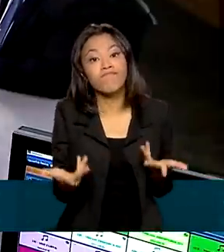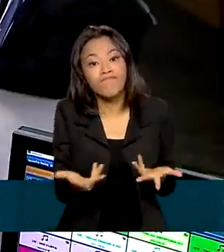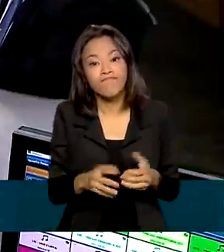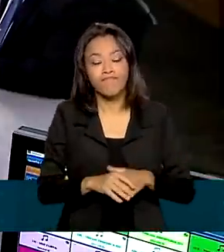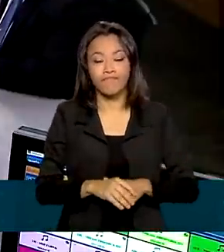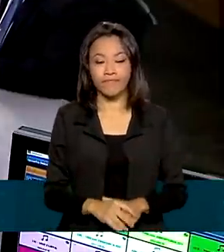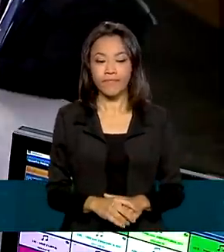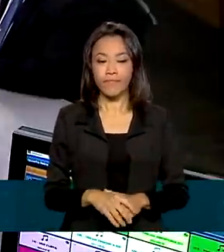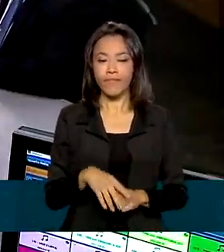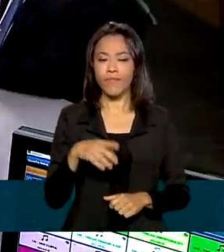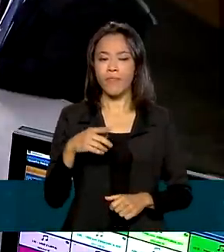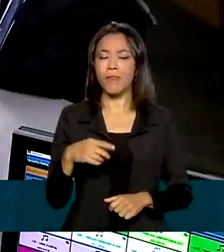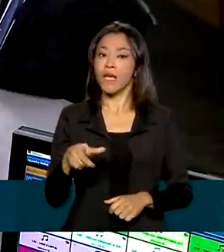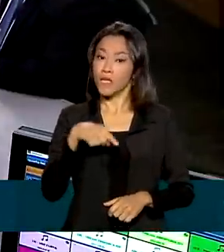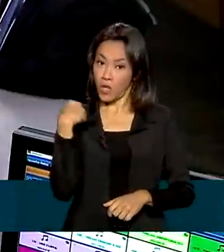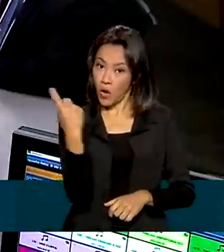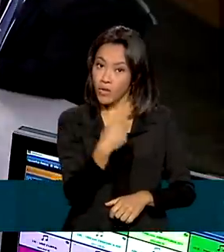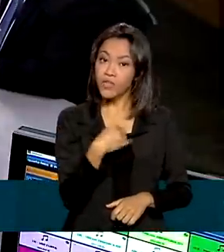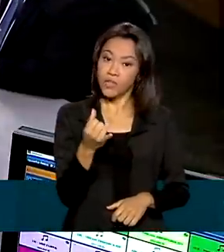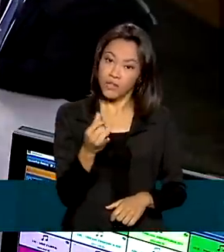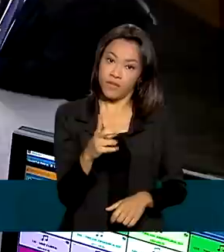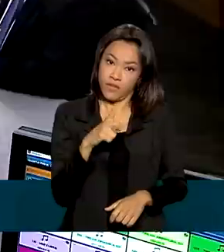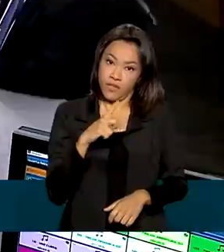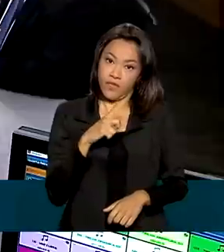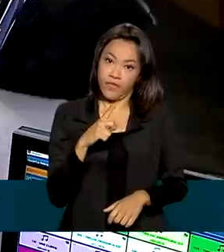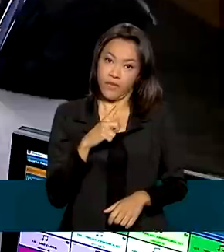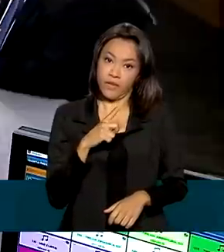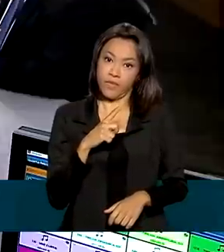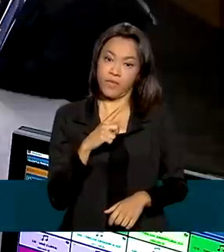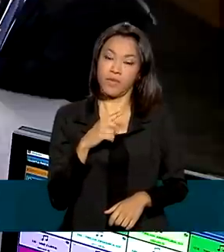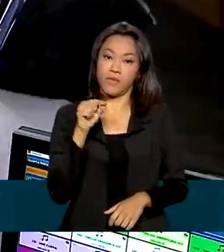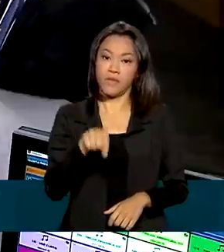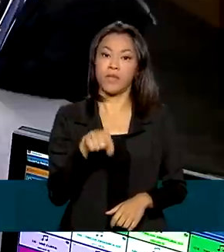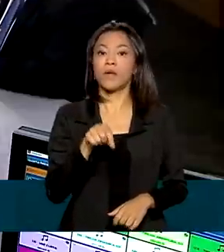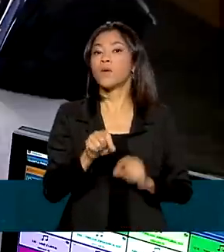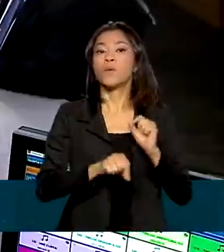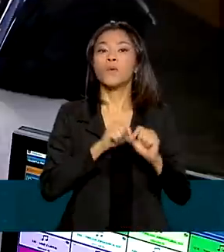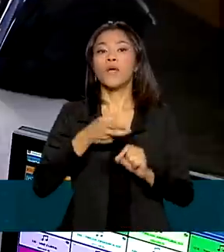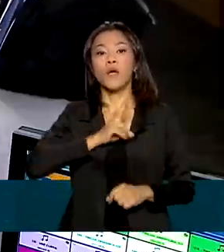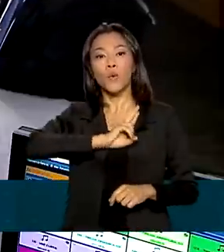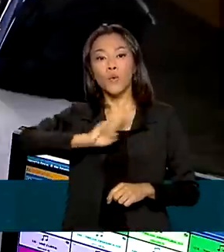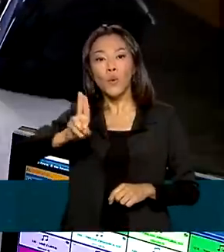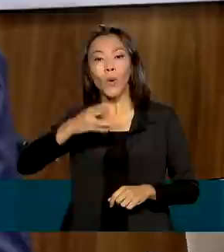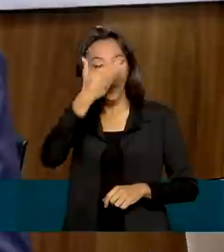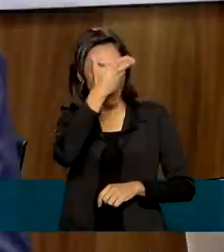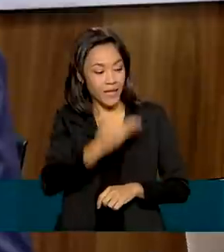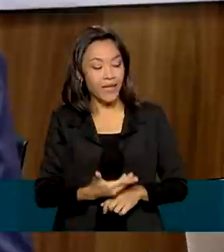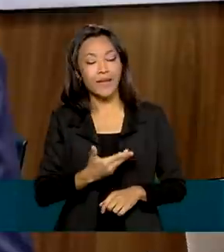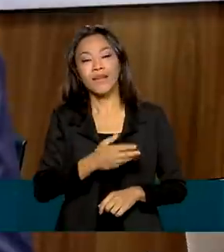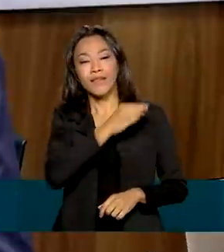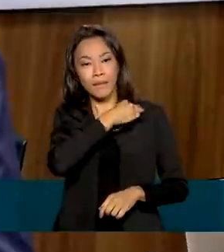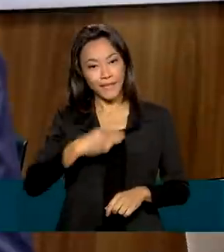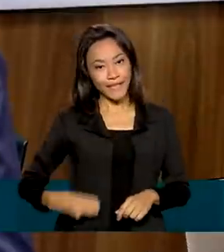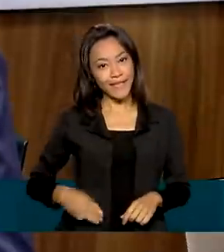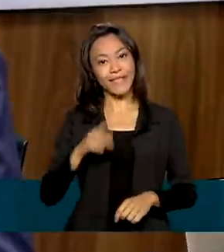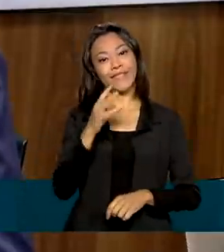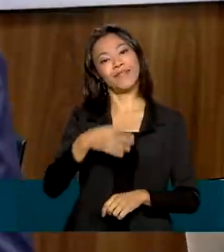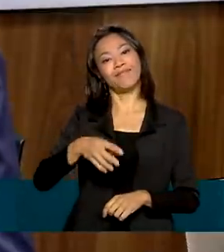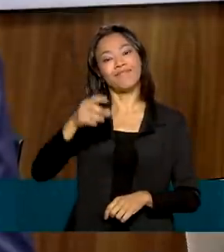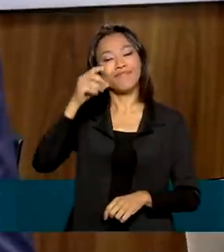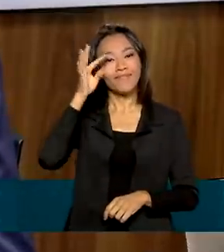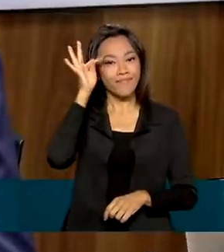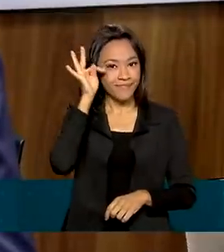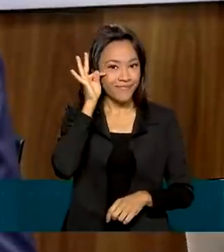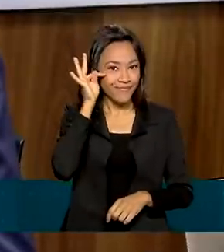o melhor tivemos uma felicidade limpa né foi indicado pela bancada ruralista o nome da Tereza Cristina estar à frente da